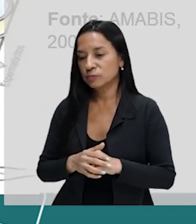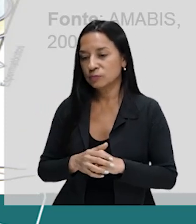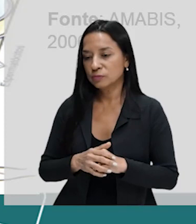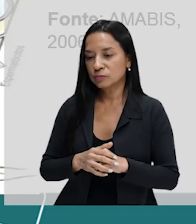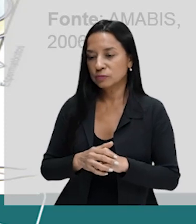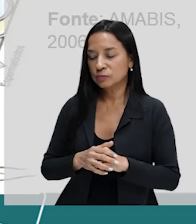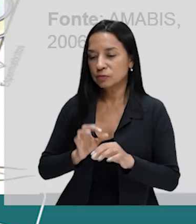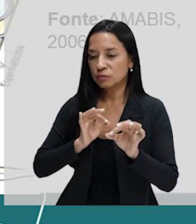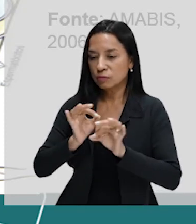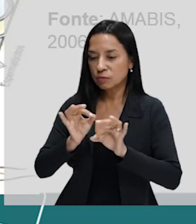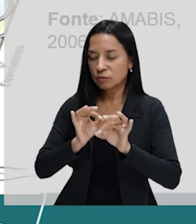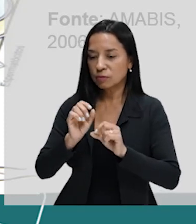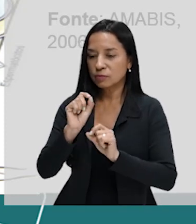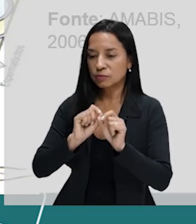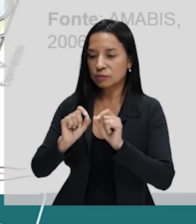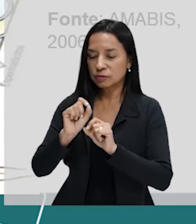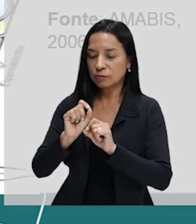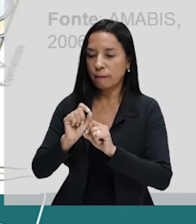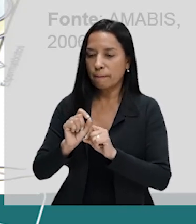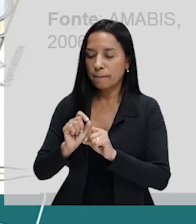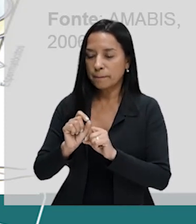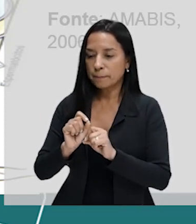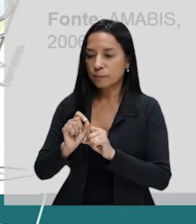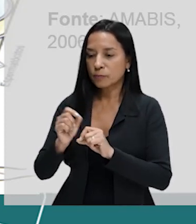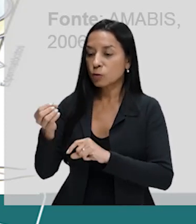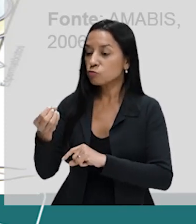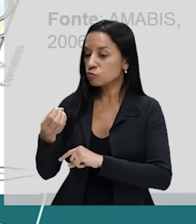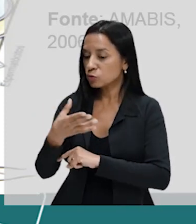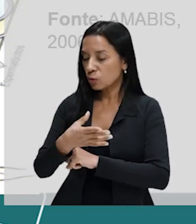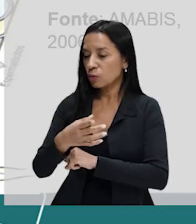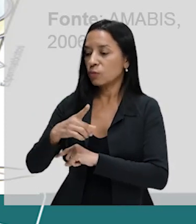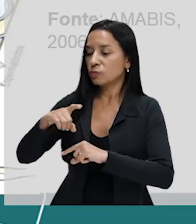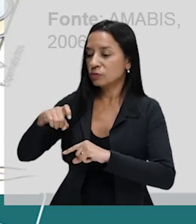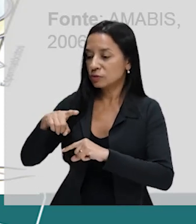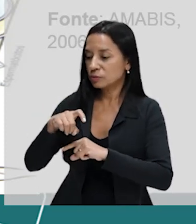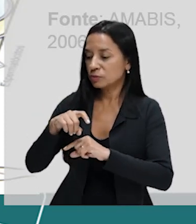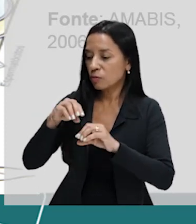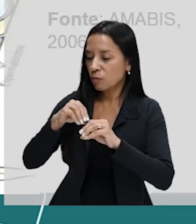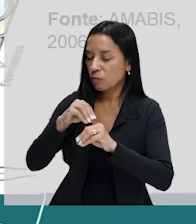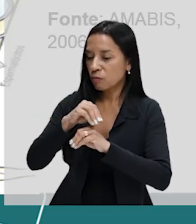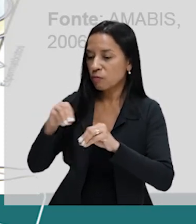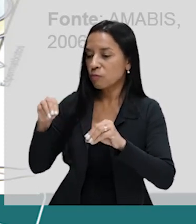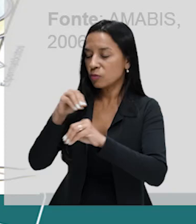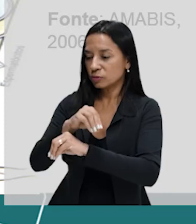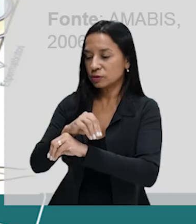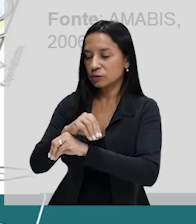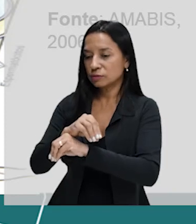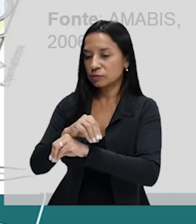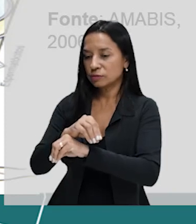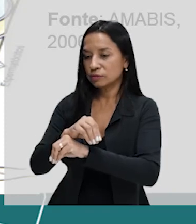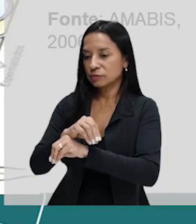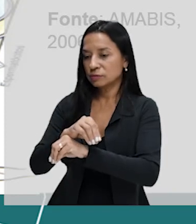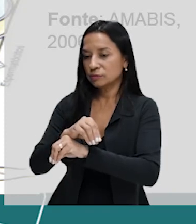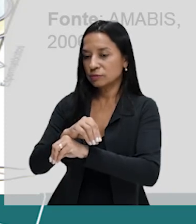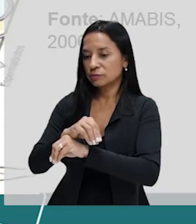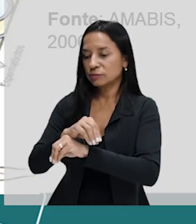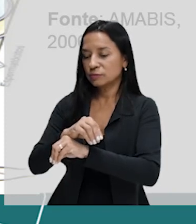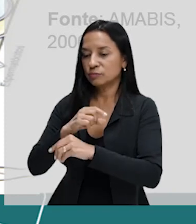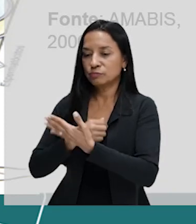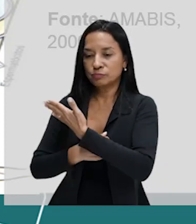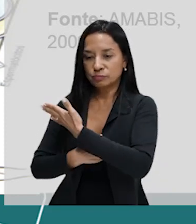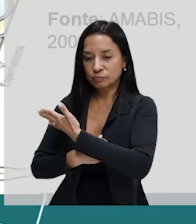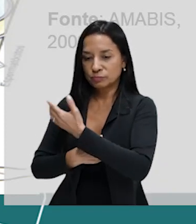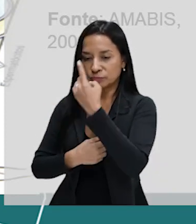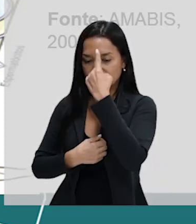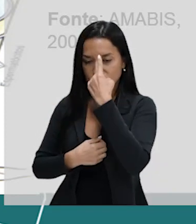forma os espermatozoides jovens, e eles vão migrar para onde? Lá para o